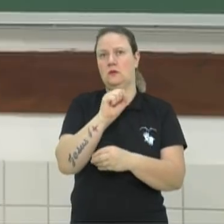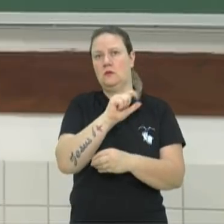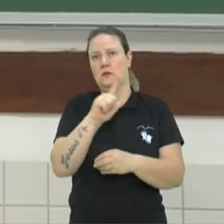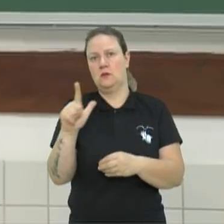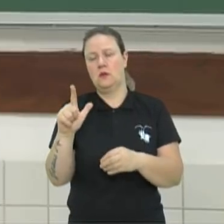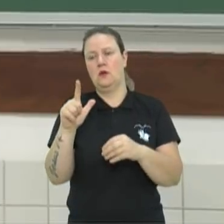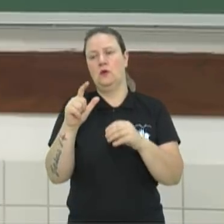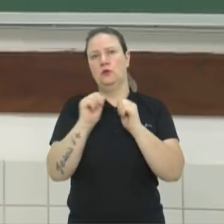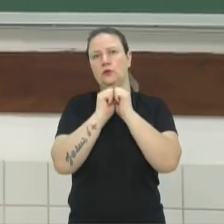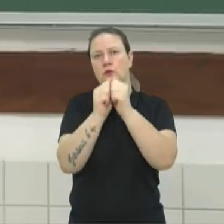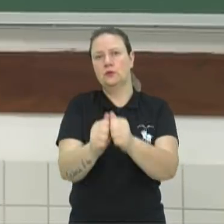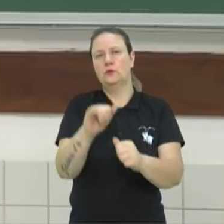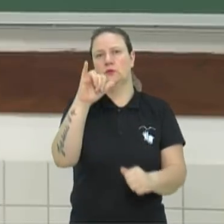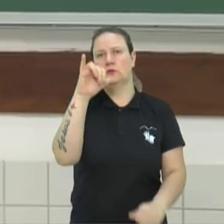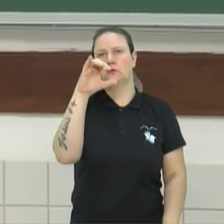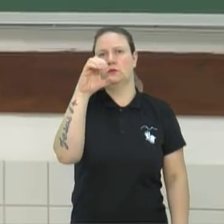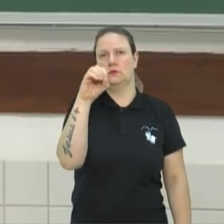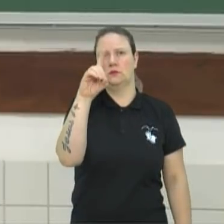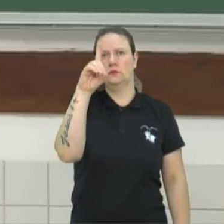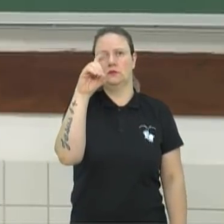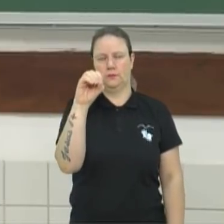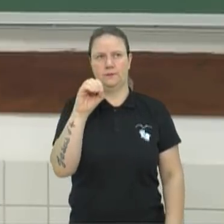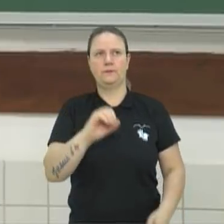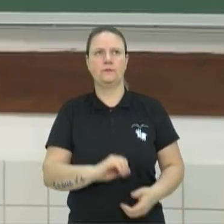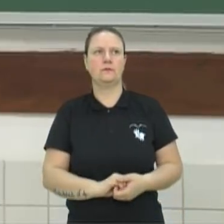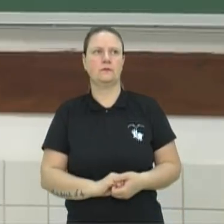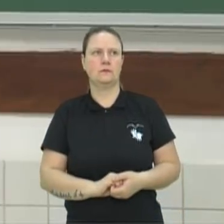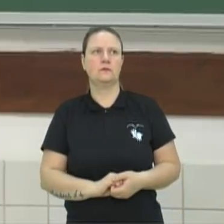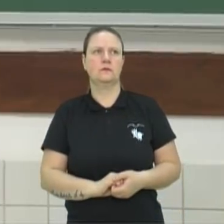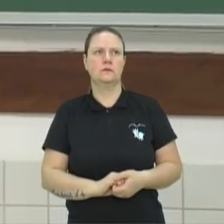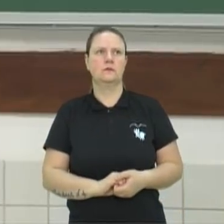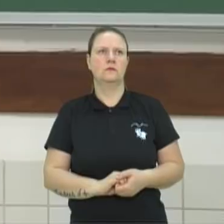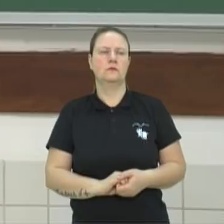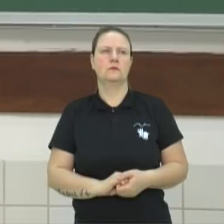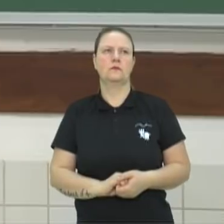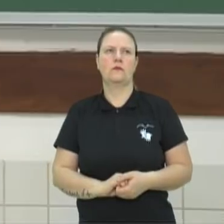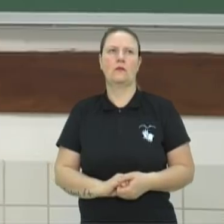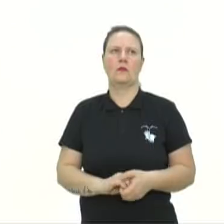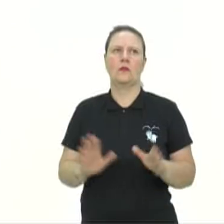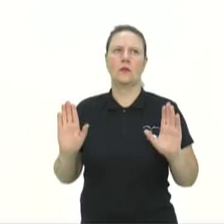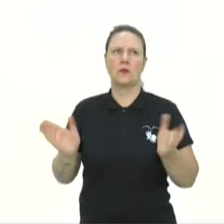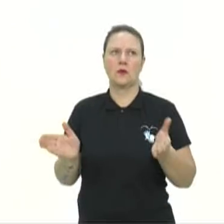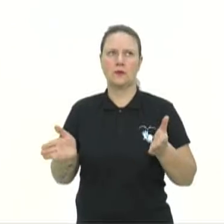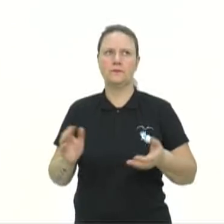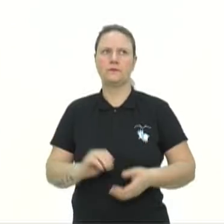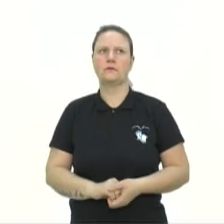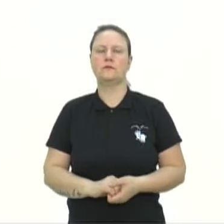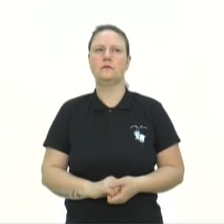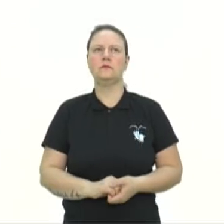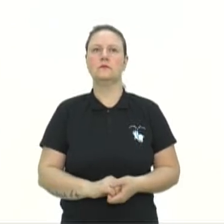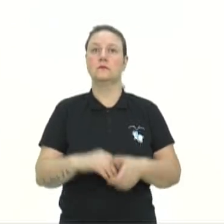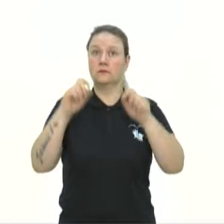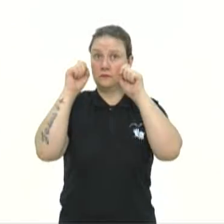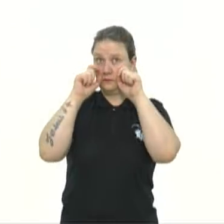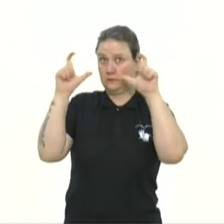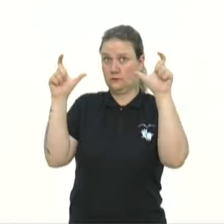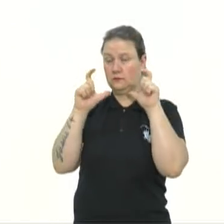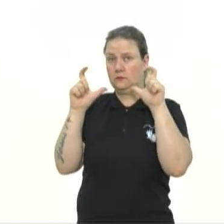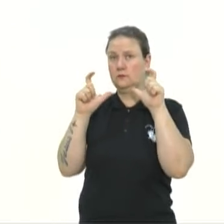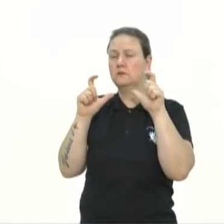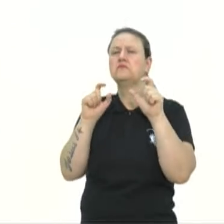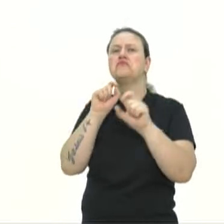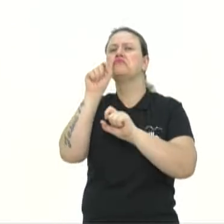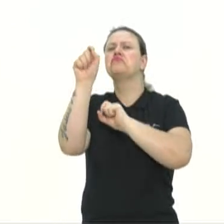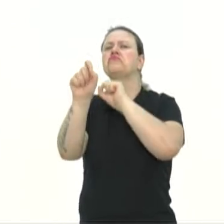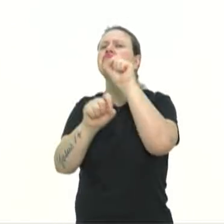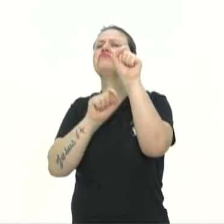ser acrescentados e deve ser acrescentado iodo ao sal. E vamos verificar aqui então. Observe. A fim de que